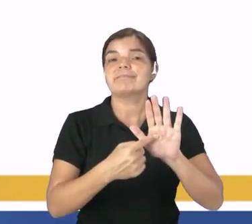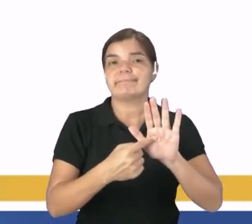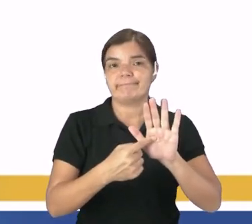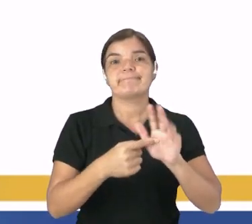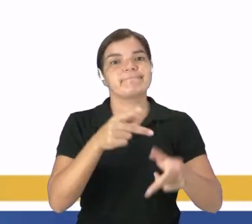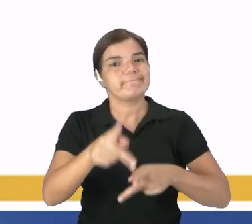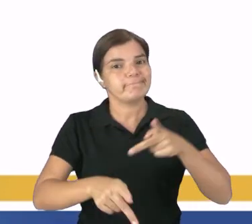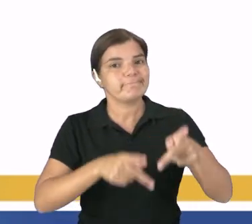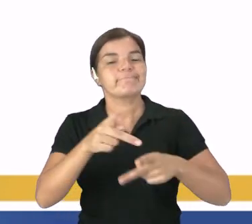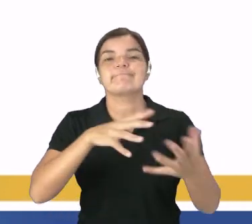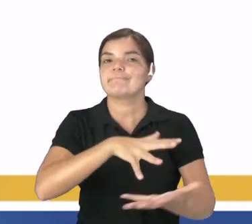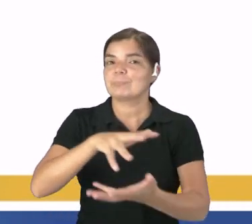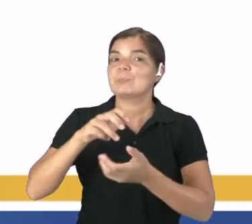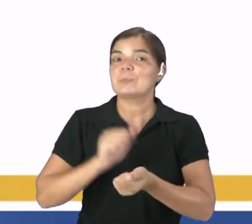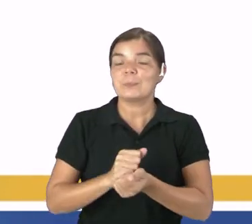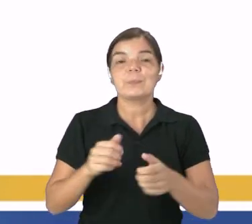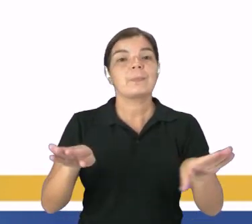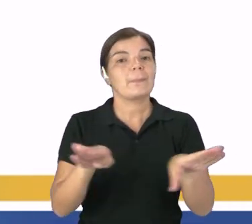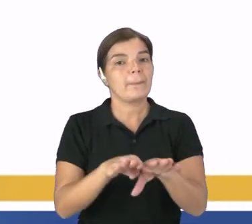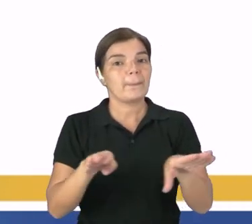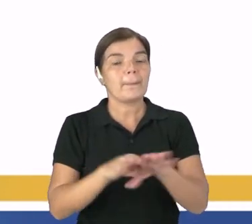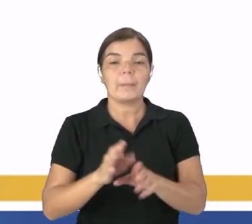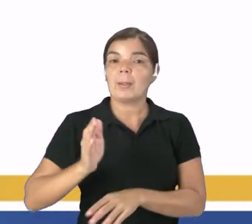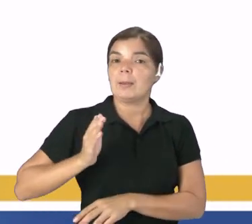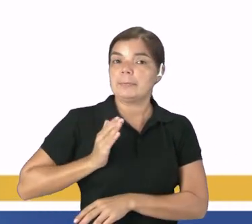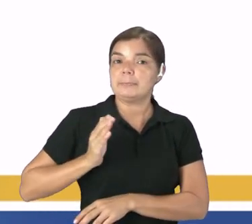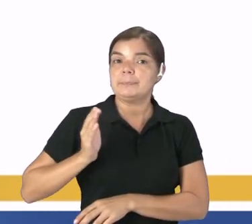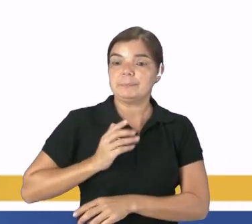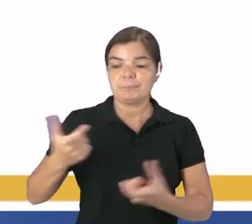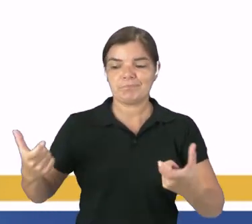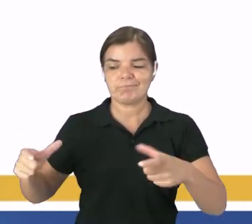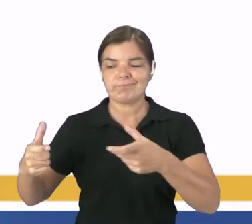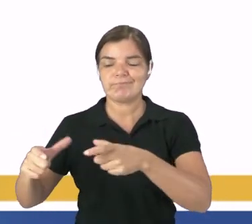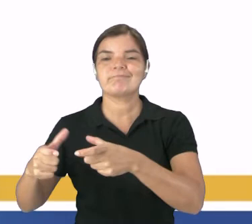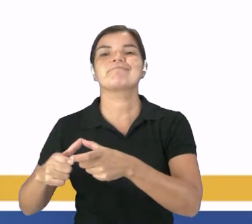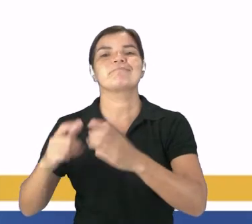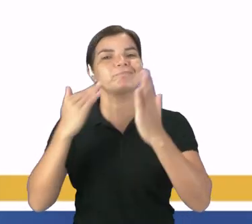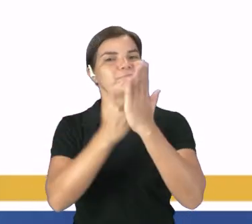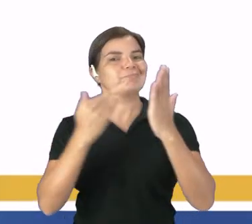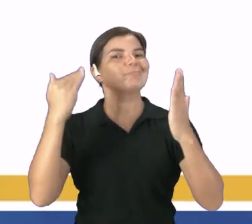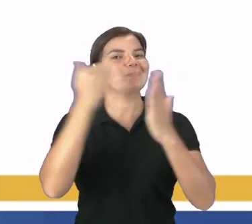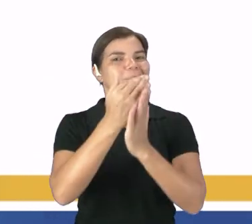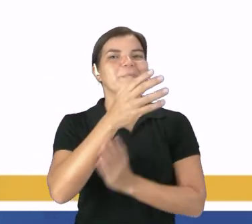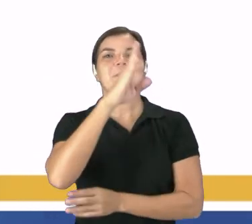população mundial. E são eles também que mantêm a riqueza da galerinha que está lá no